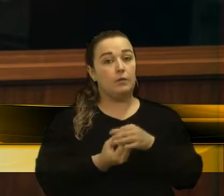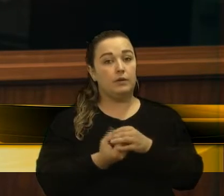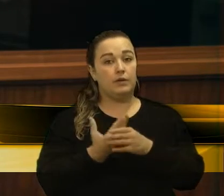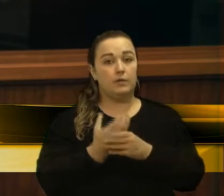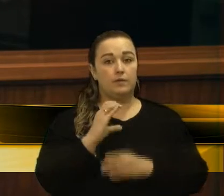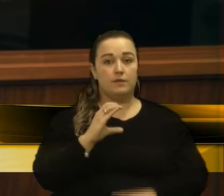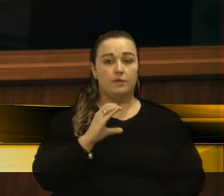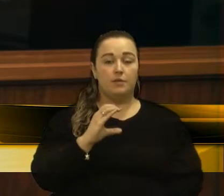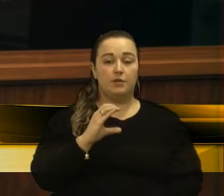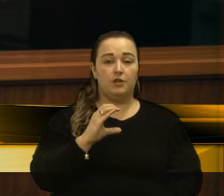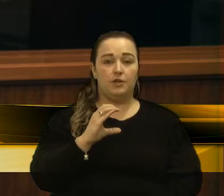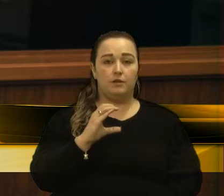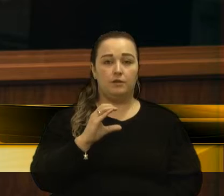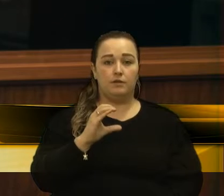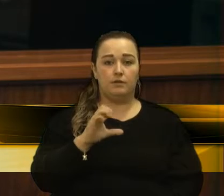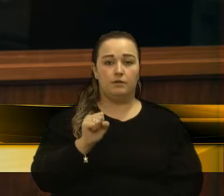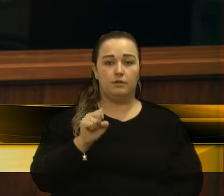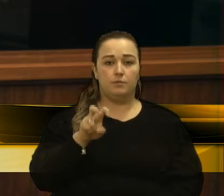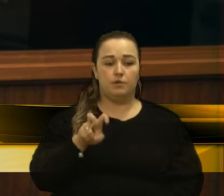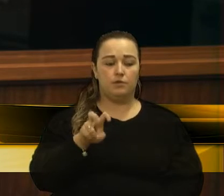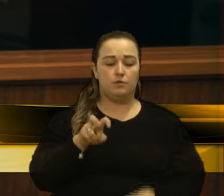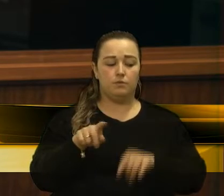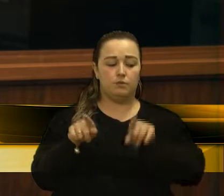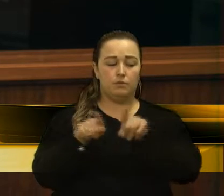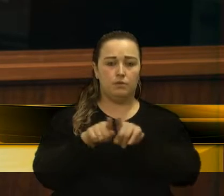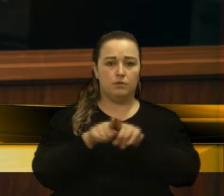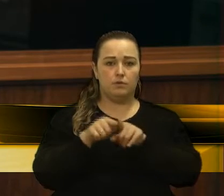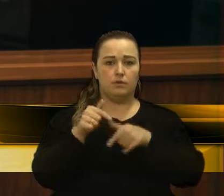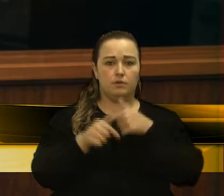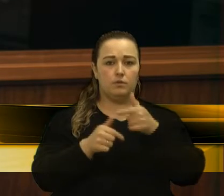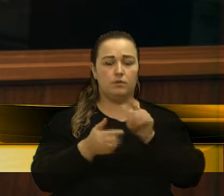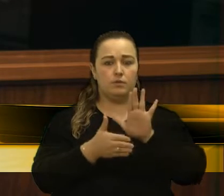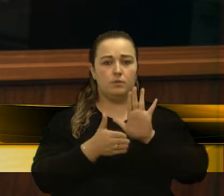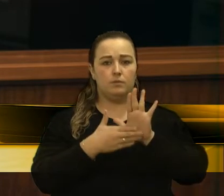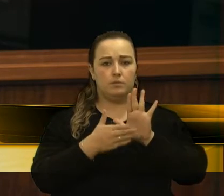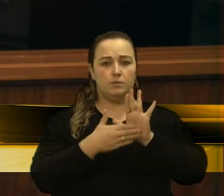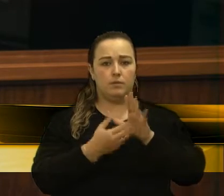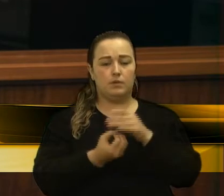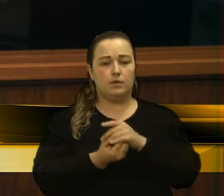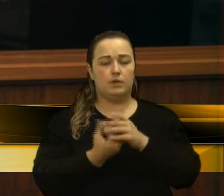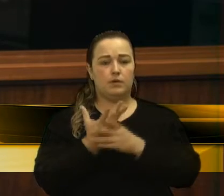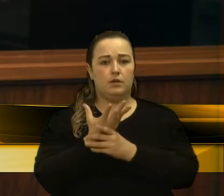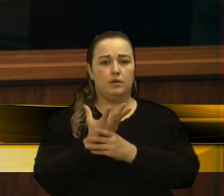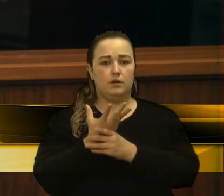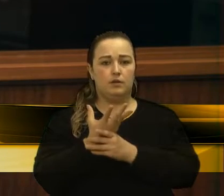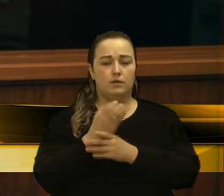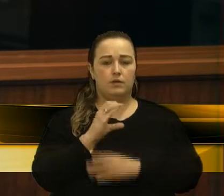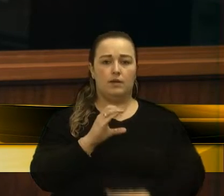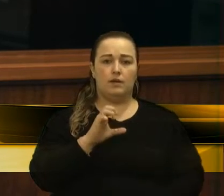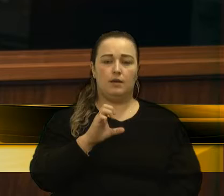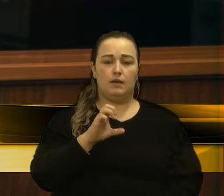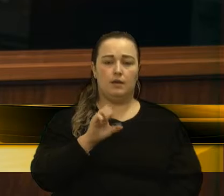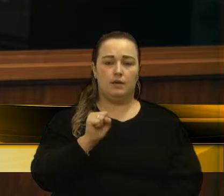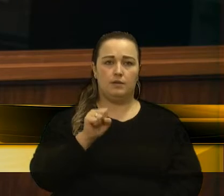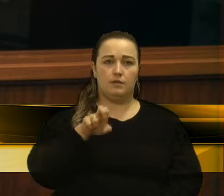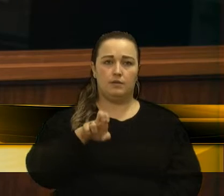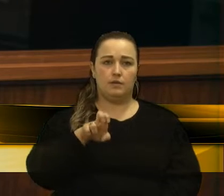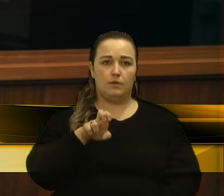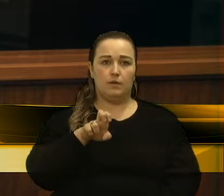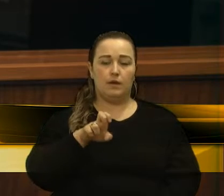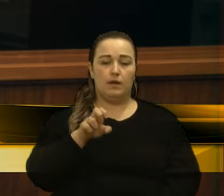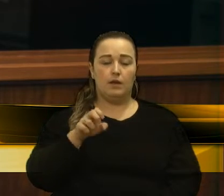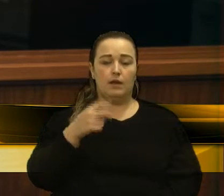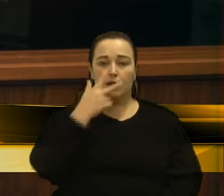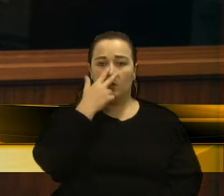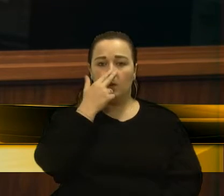CS5, eu não, né, porque a comissão aderiu à nossa proposta, então a comissão cria o CS5, que cria o ecossistema de inovação aberto,